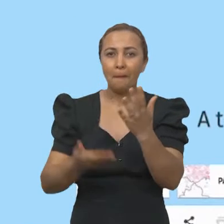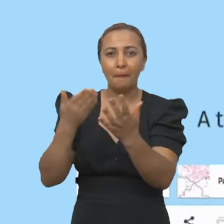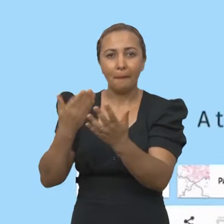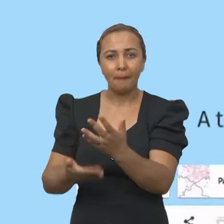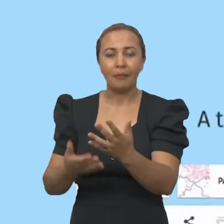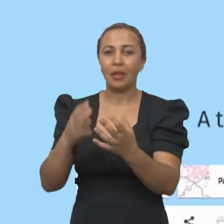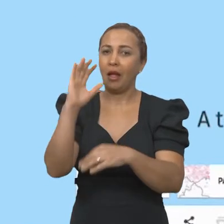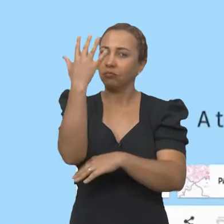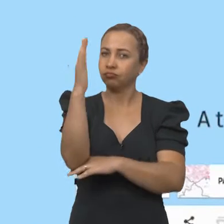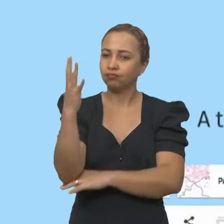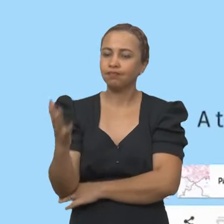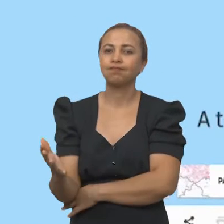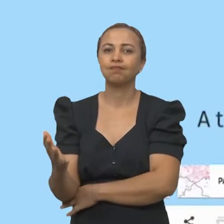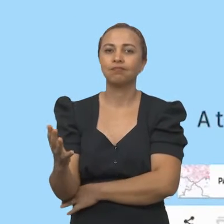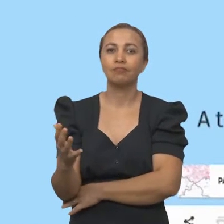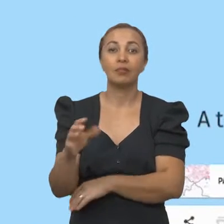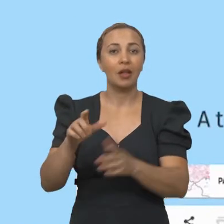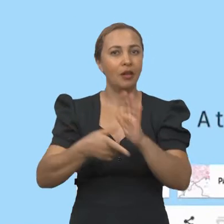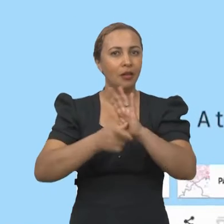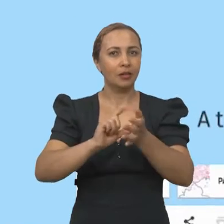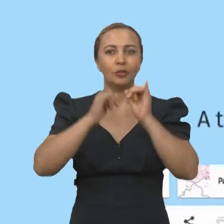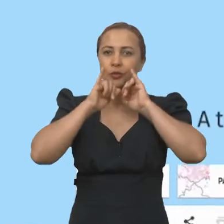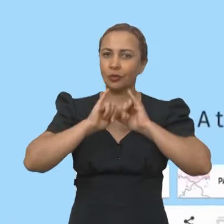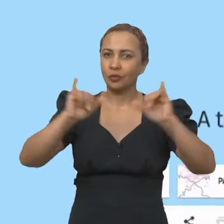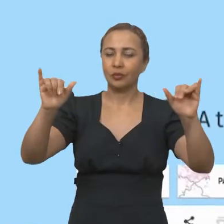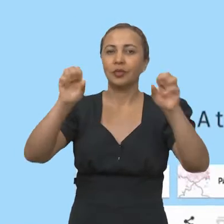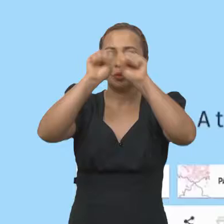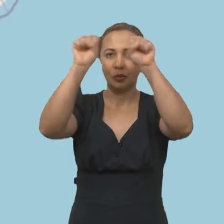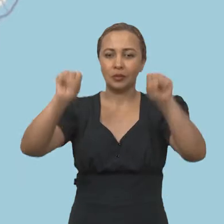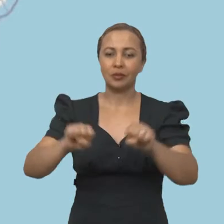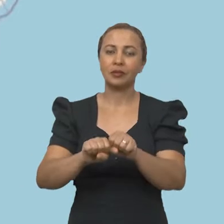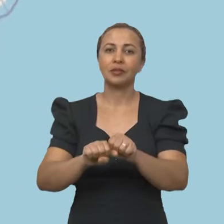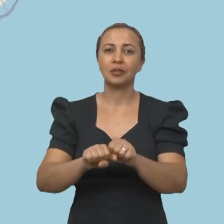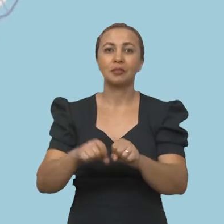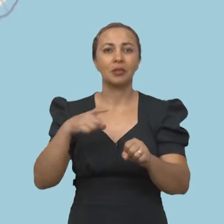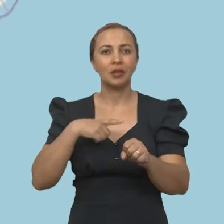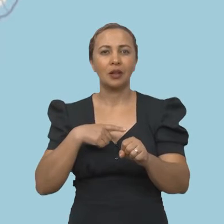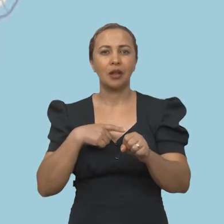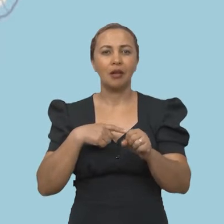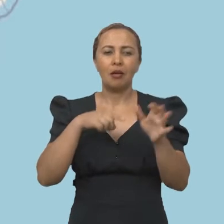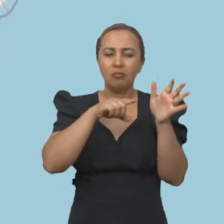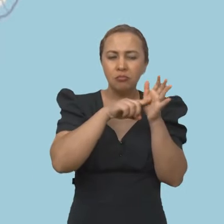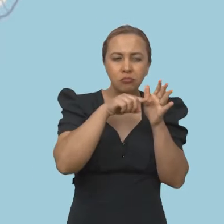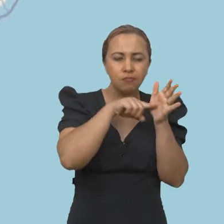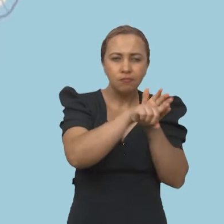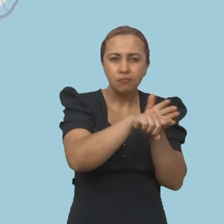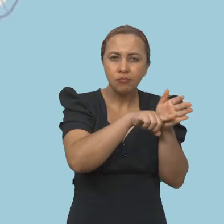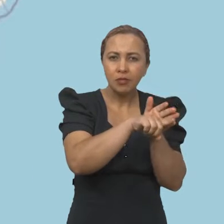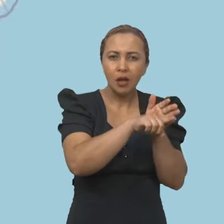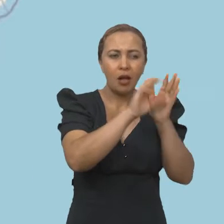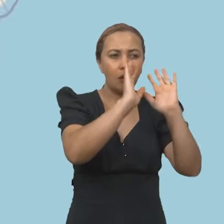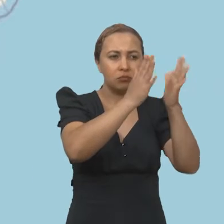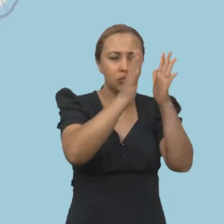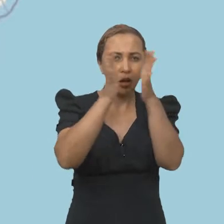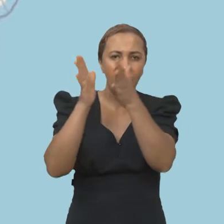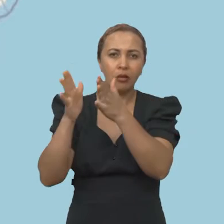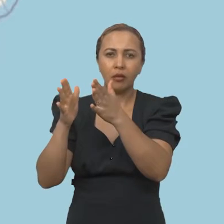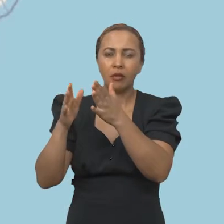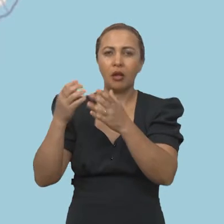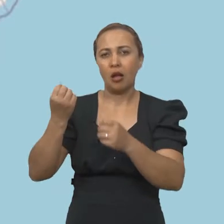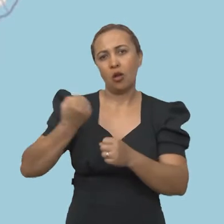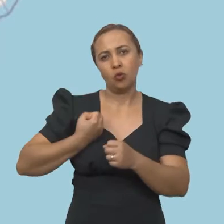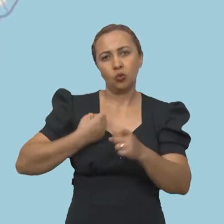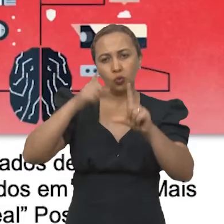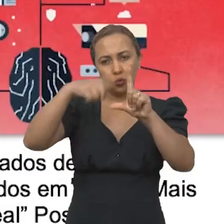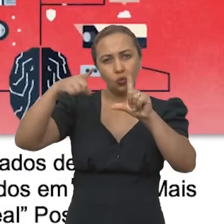desmatamento. Antes de emitir um alerta, porém, o sistema consulta uma biblioteca de dados para